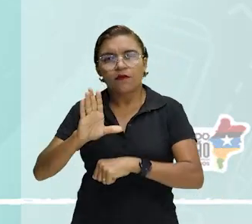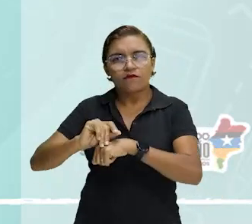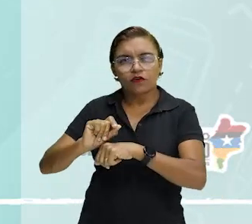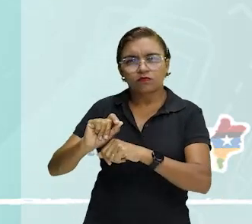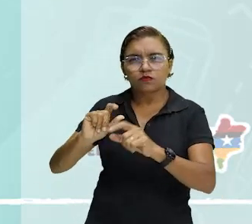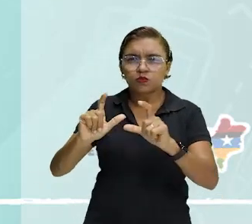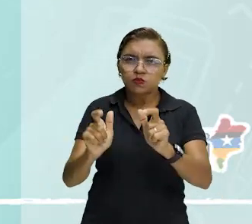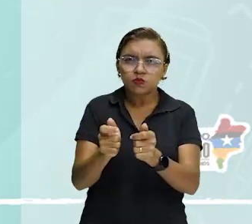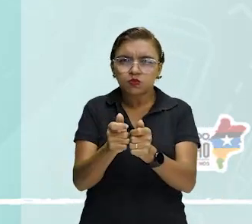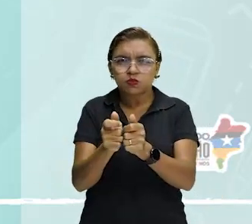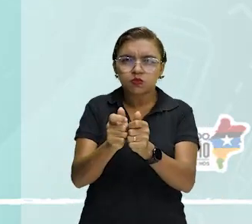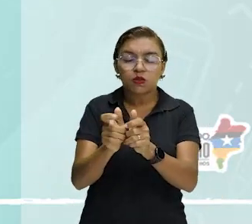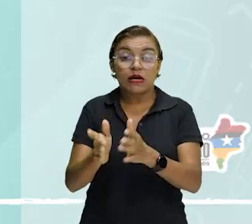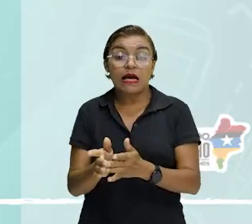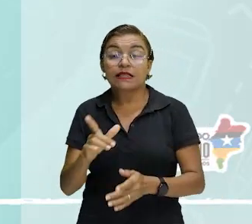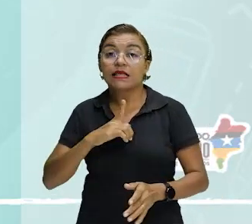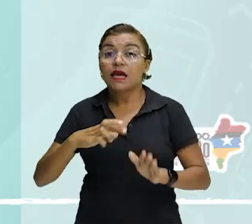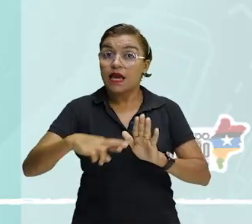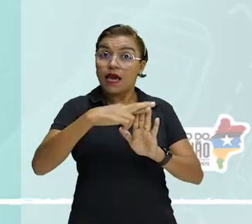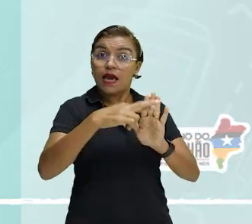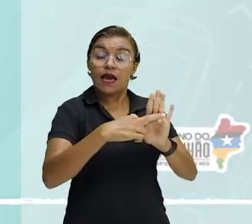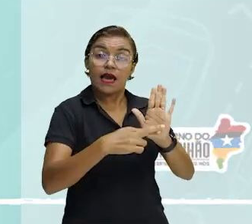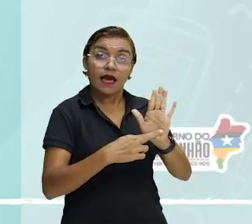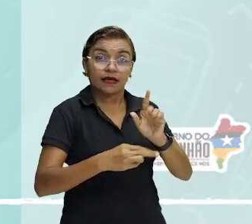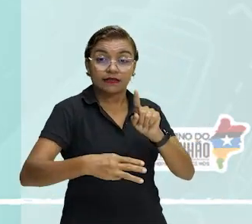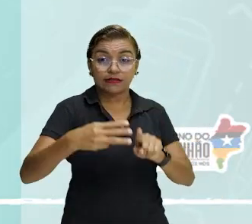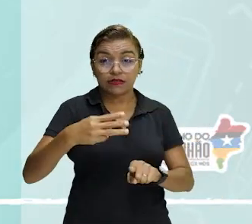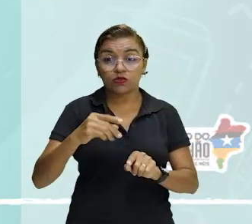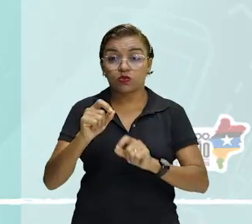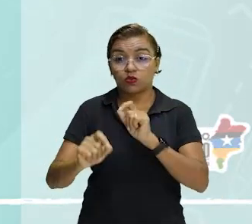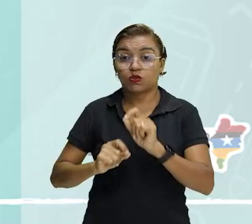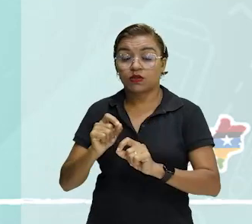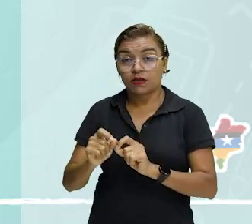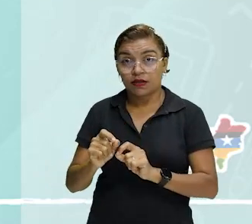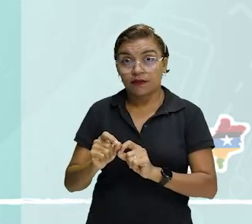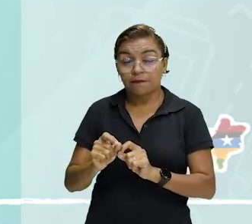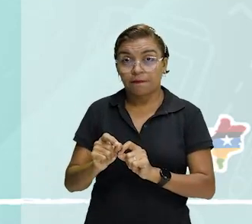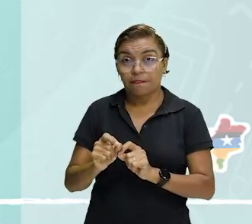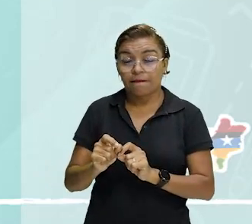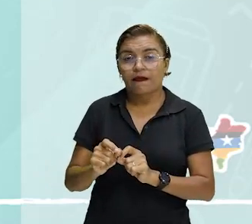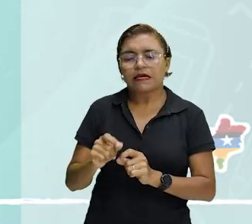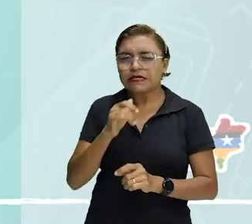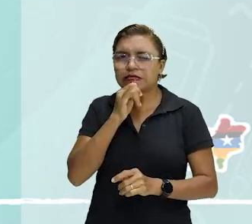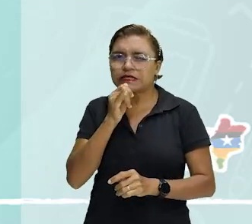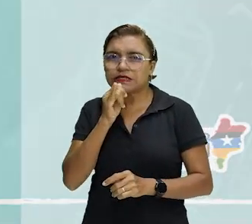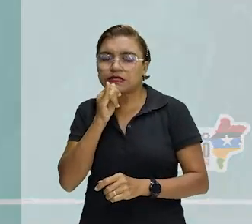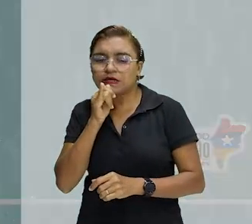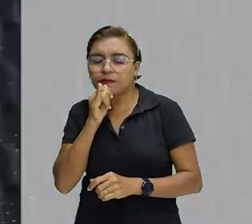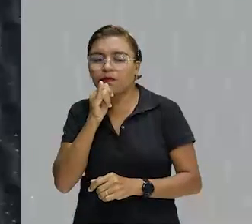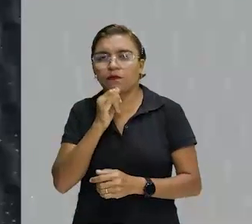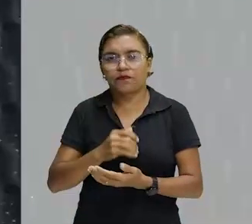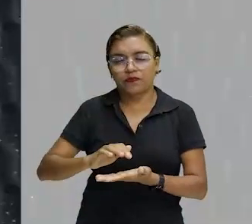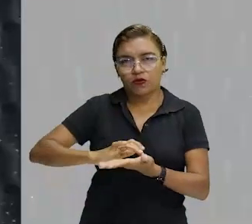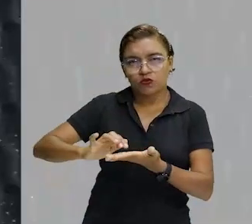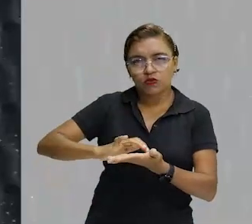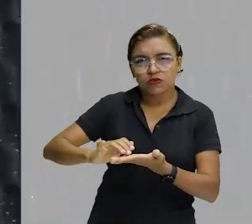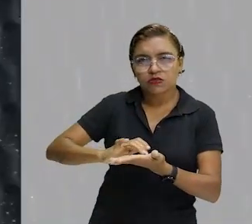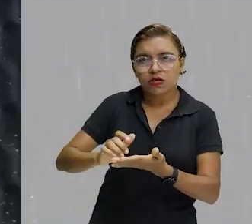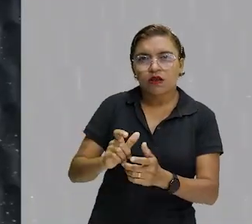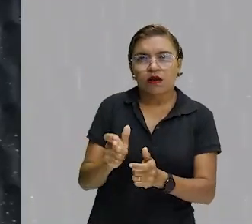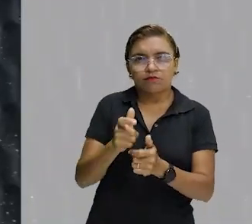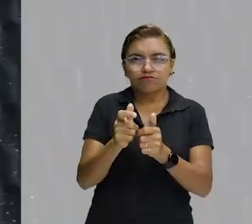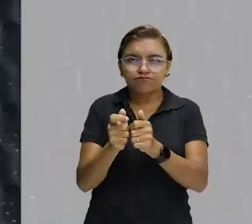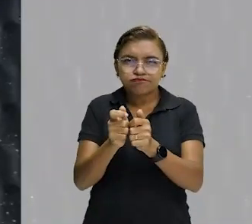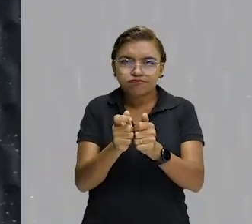Use a regra mais simples do mundo, a regra dos 3/3. Nas câmeras de vocês, nos celulares, você pode jogar essa malha aqui. Tem gente que tem a malha, não sabe nem para que